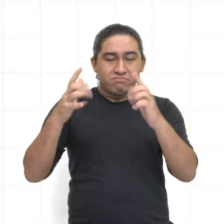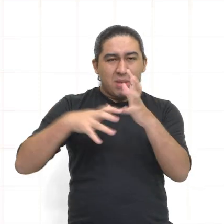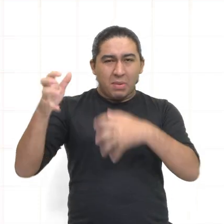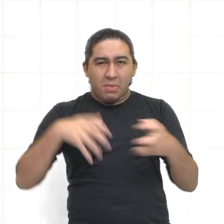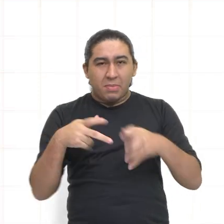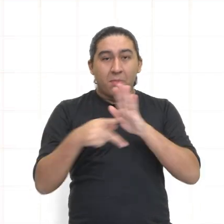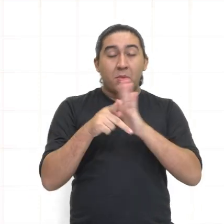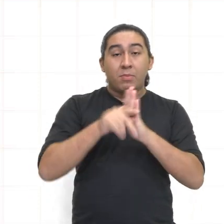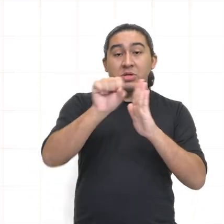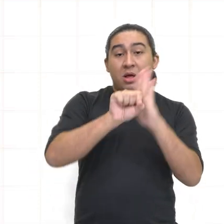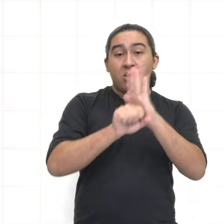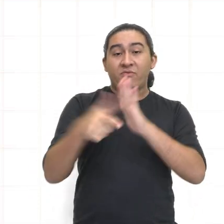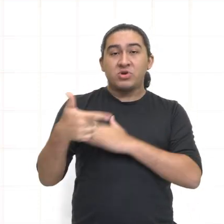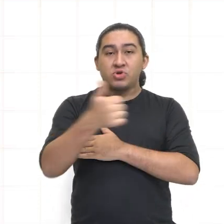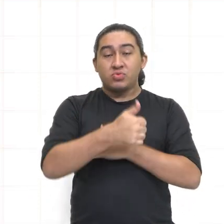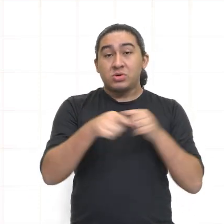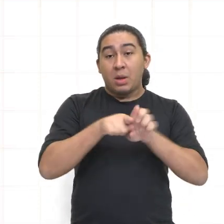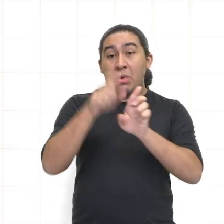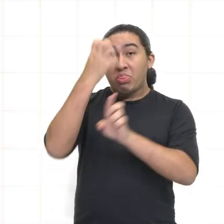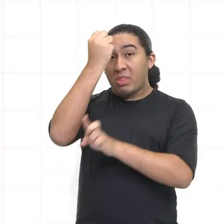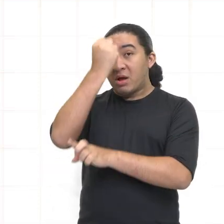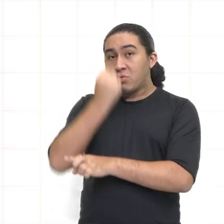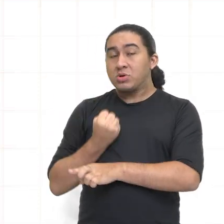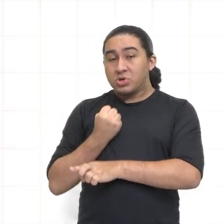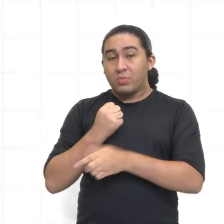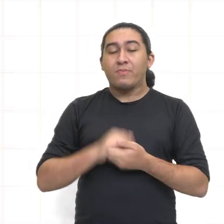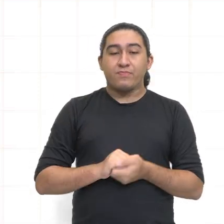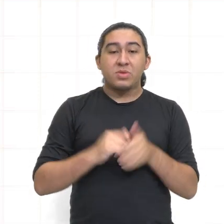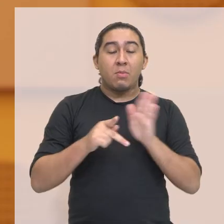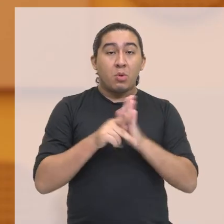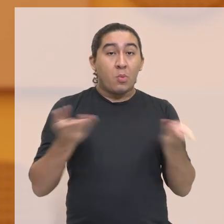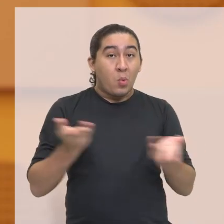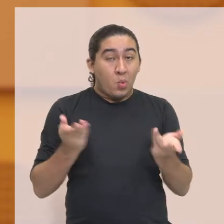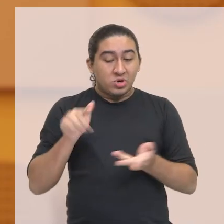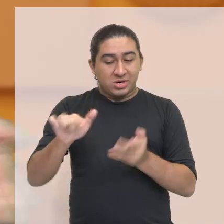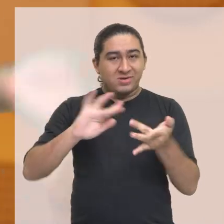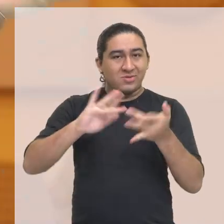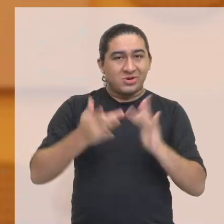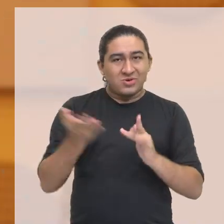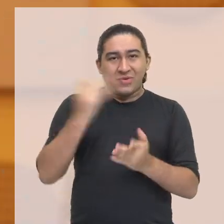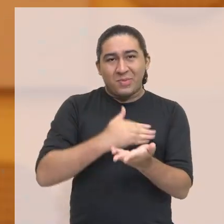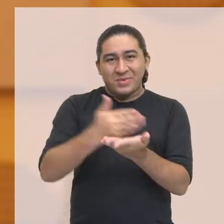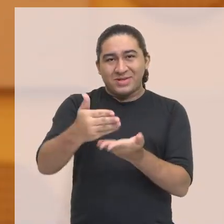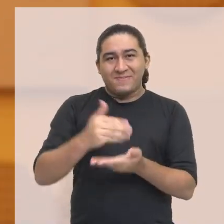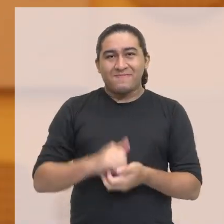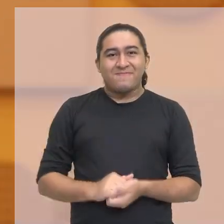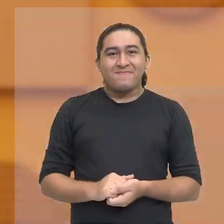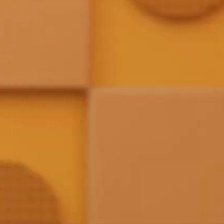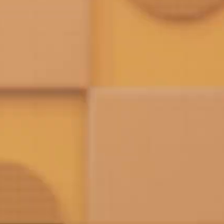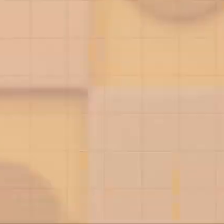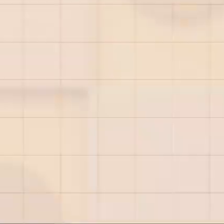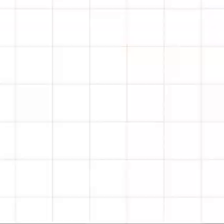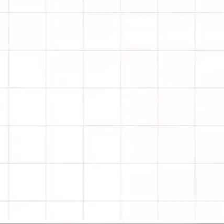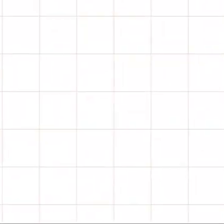do terrorismo, com o detalhamento, questão do terrorismo no mundo atual. Vamos à nossa aula?